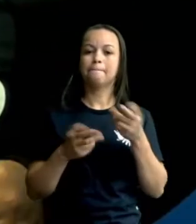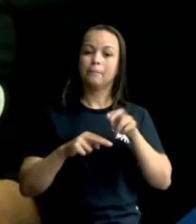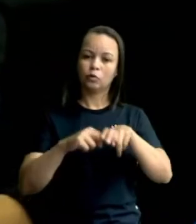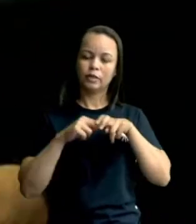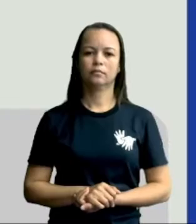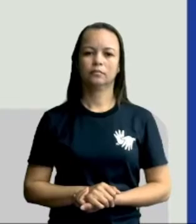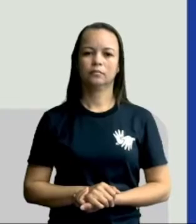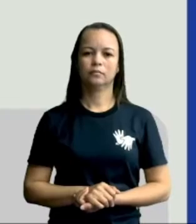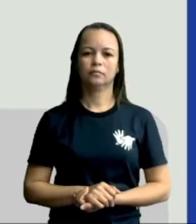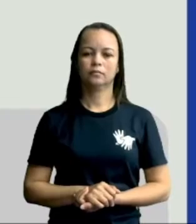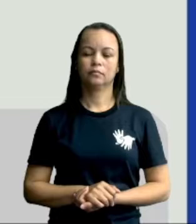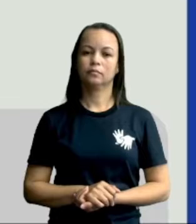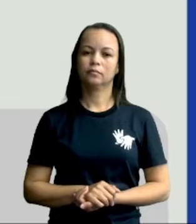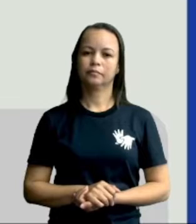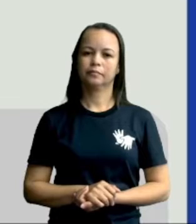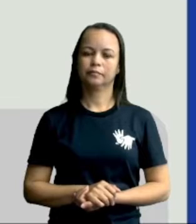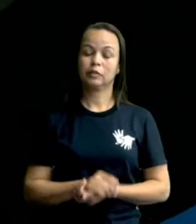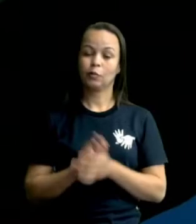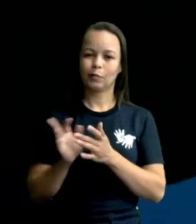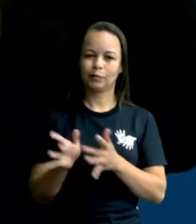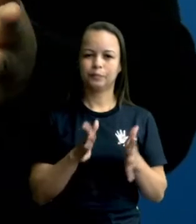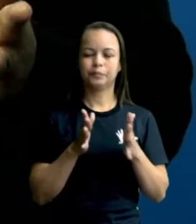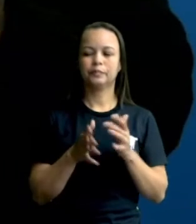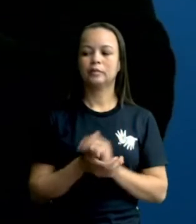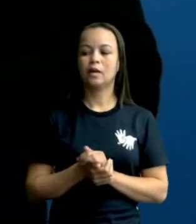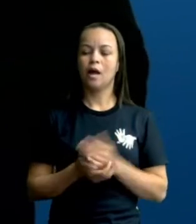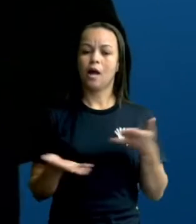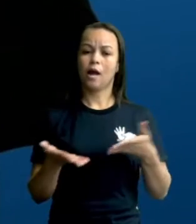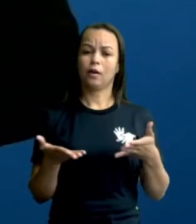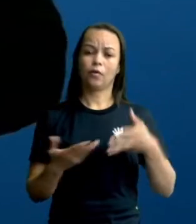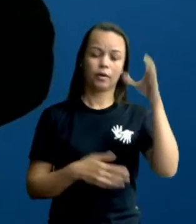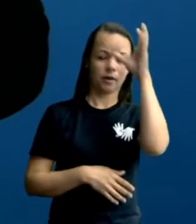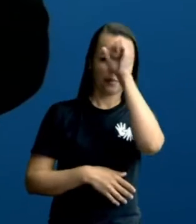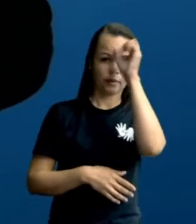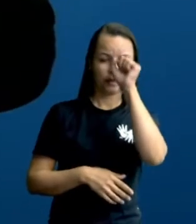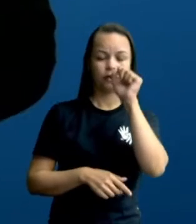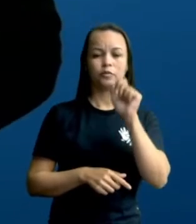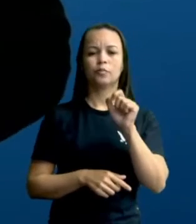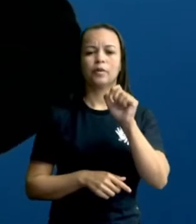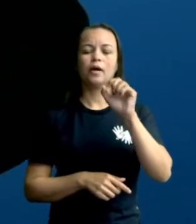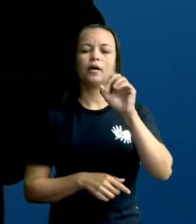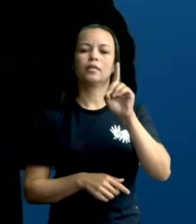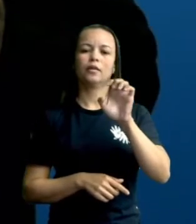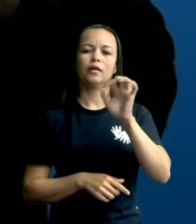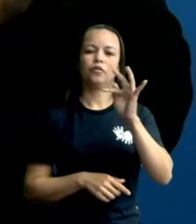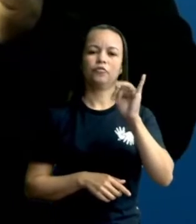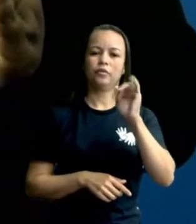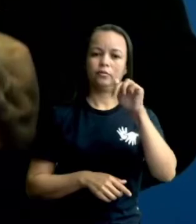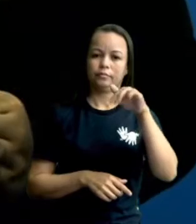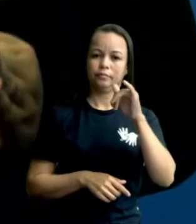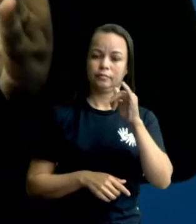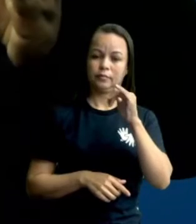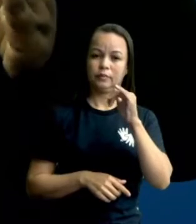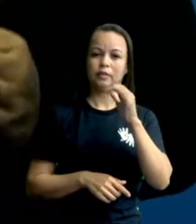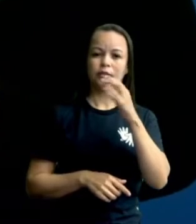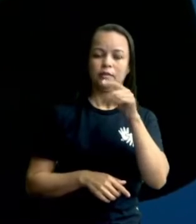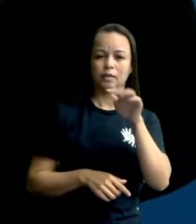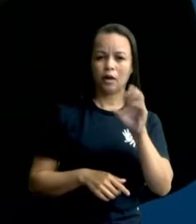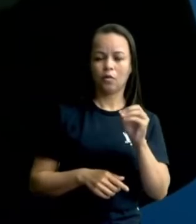tá bom? Continuando, agora que aprendemos sobre a definição, vamos aprender sobre o uso